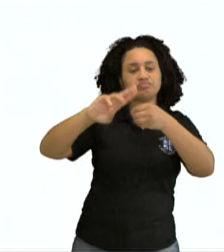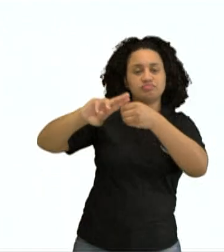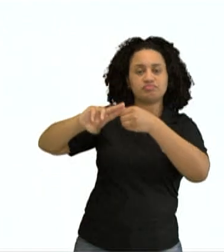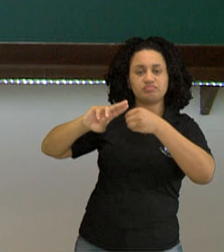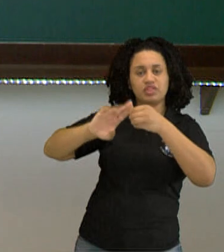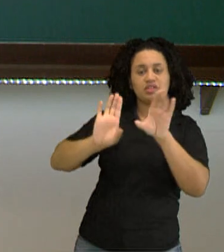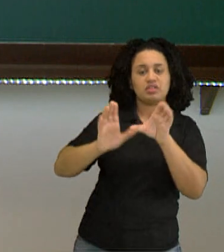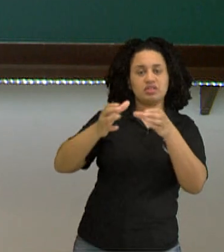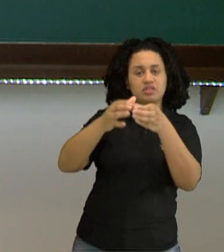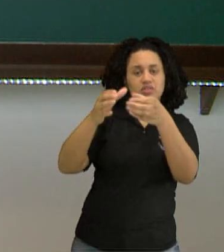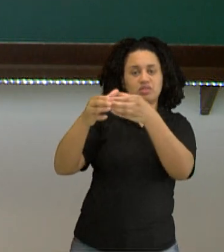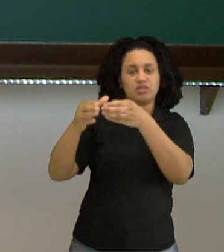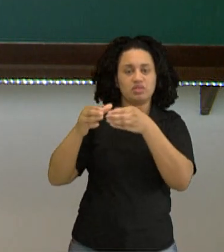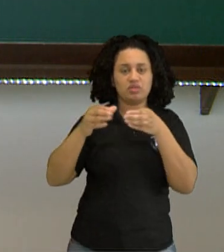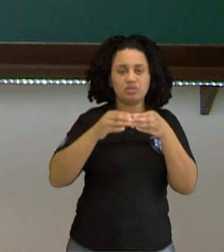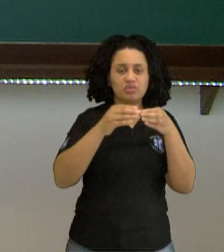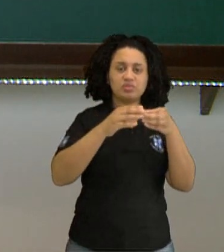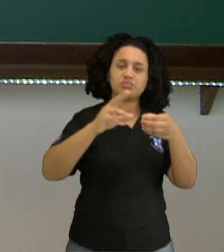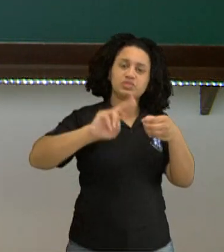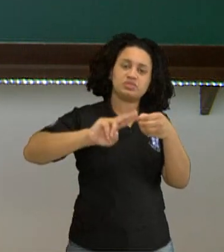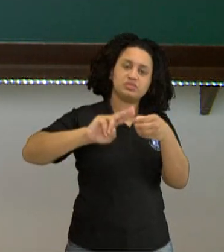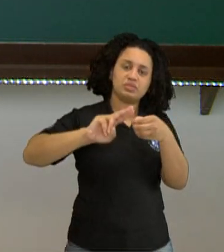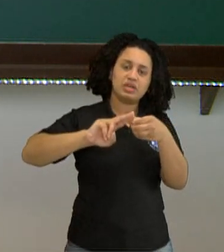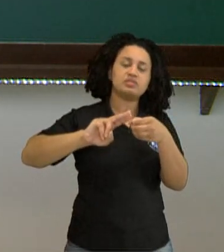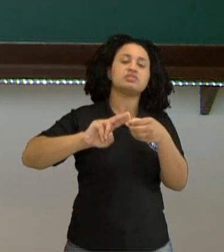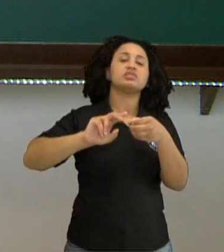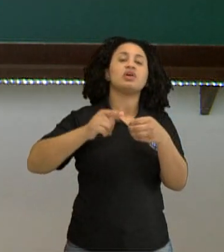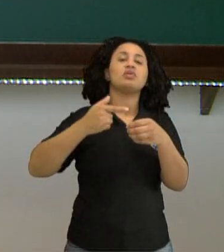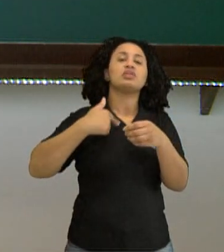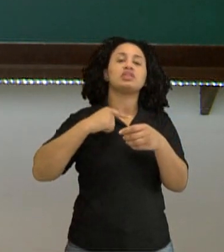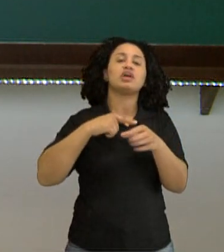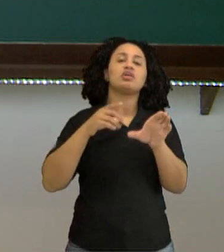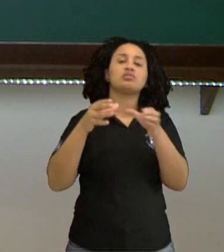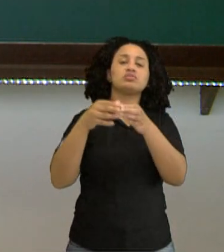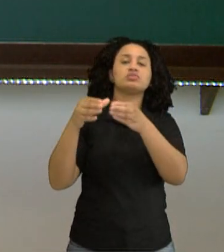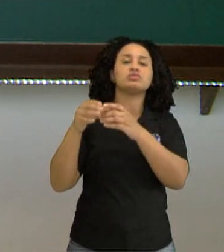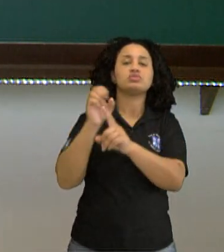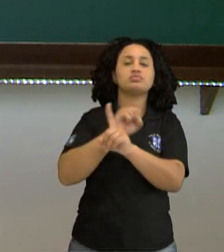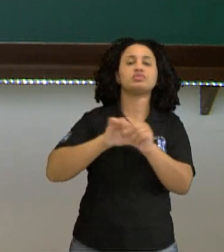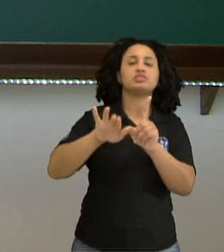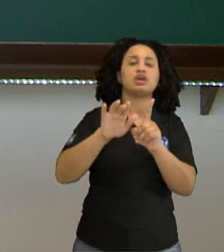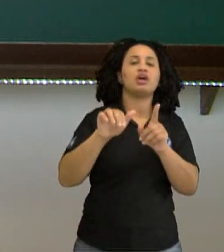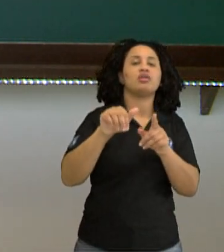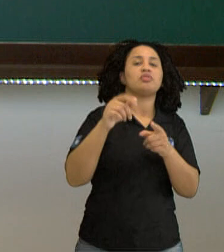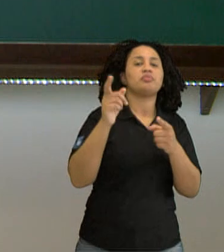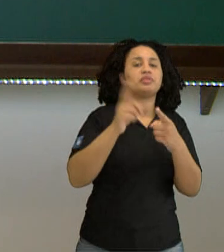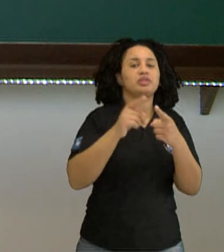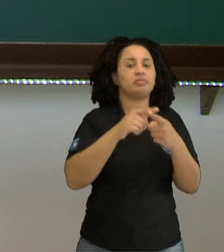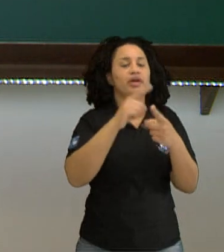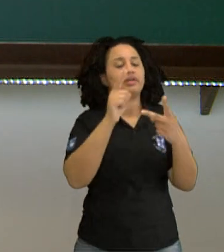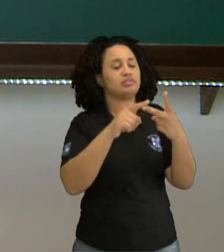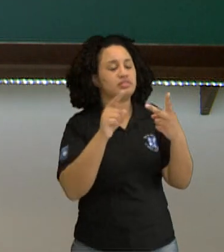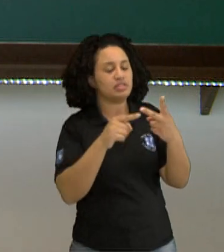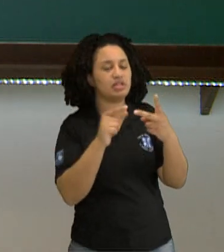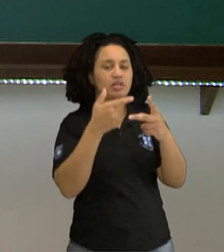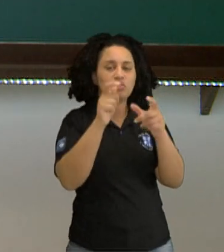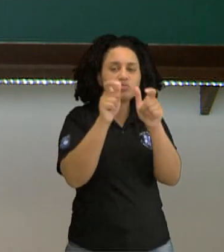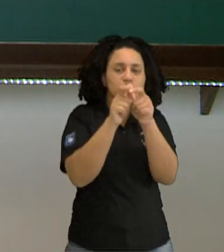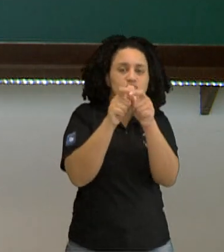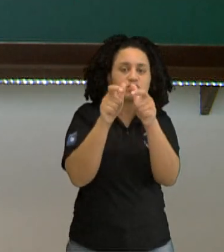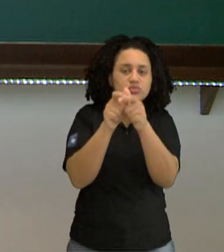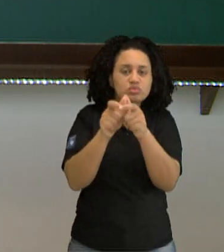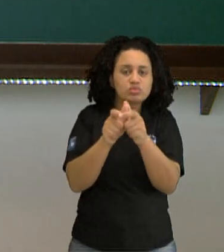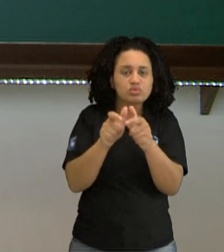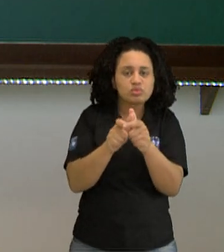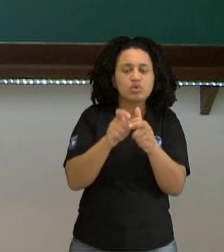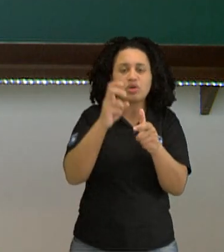urbanas, digamos assim. A gente vive hoje em grupos sociais primários, secundários, temos subgrupos, temos as culturas, temos